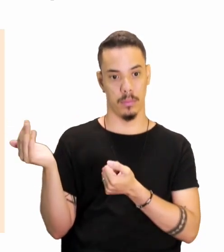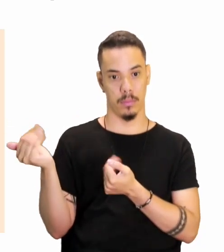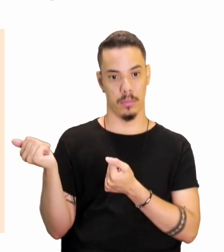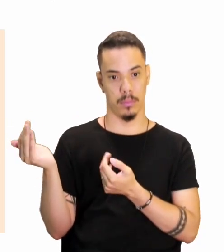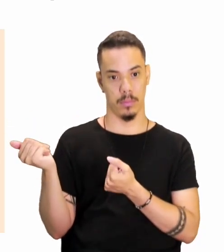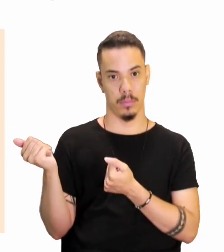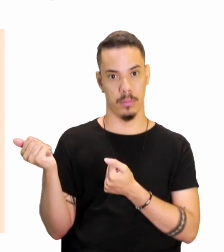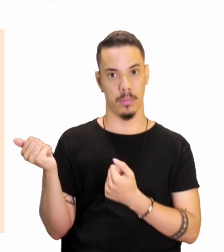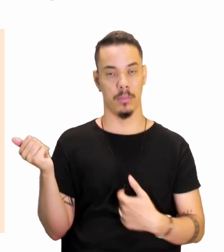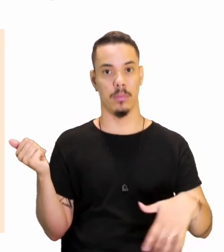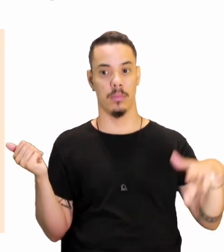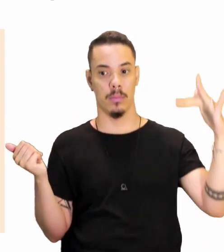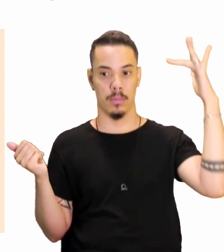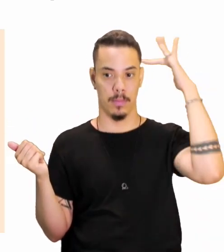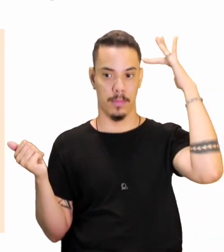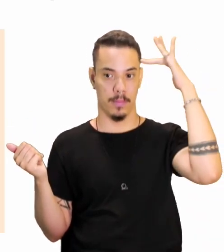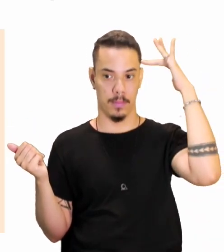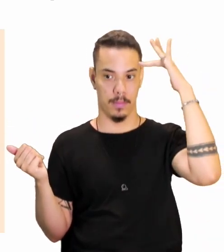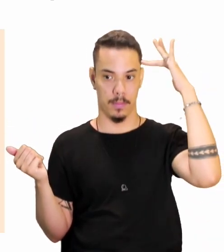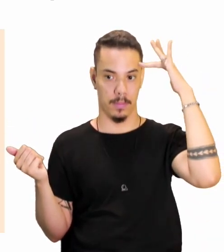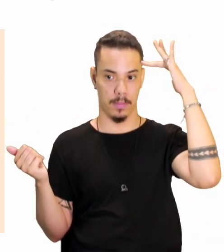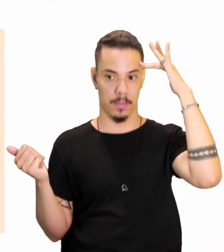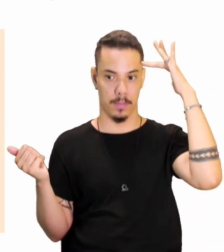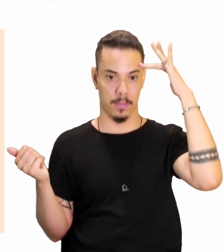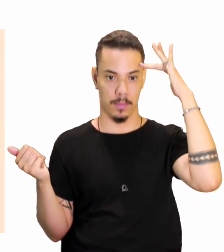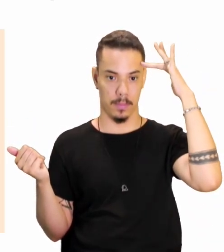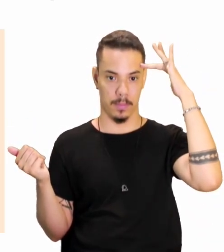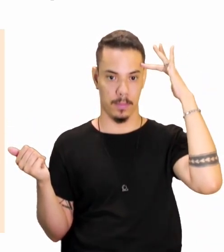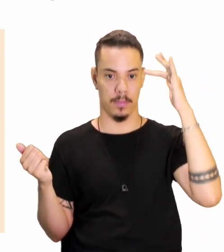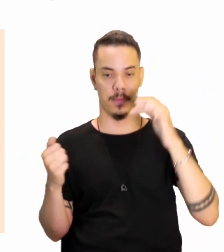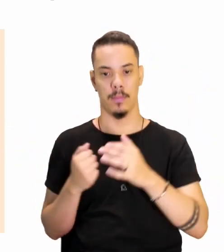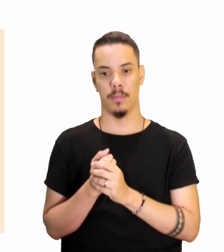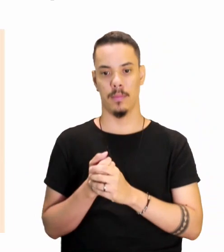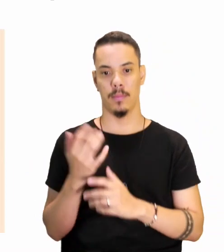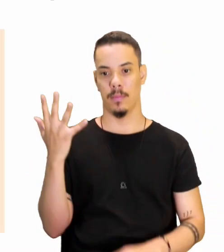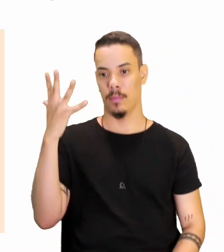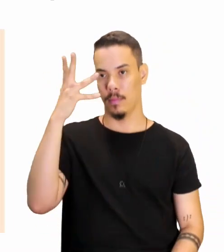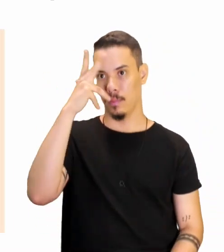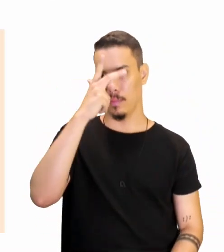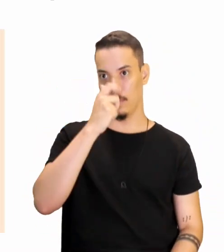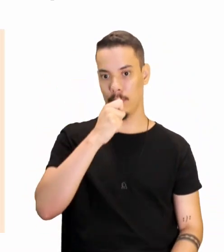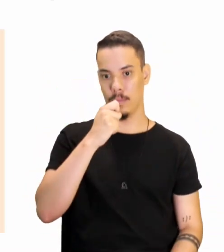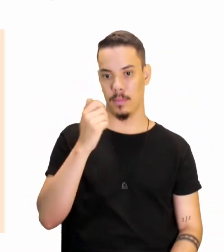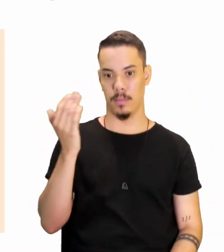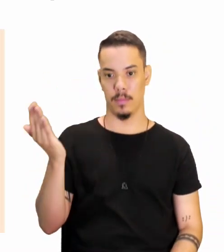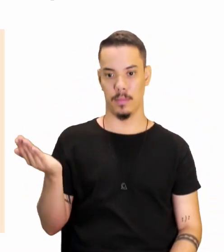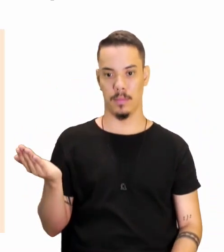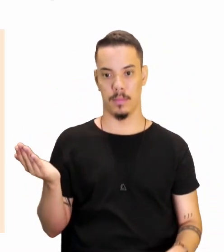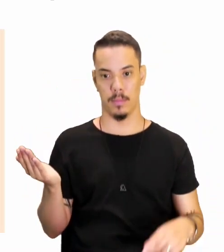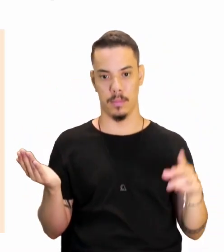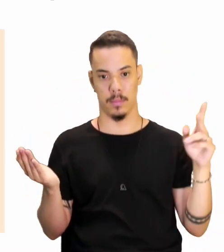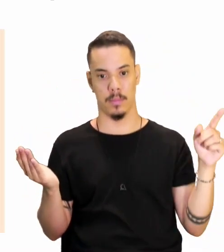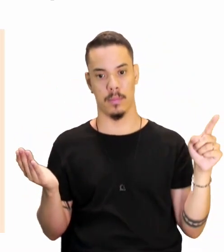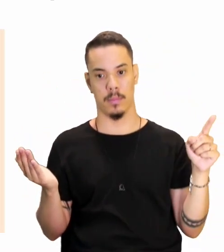ó, versus maturidade. Beleza versus